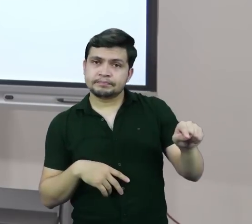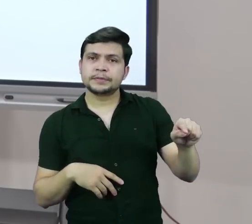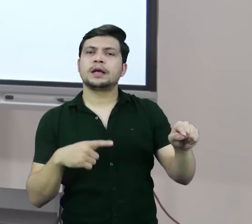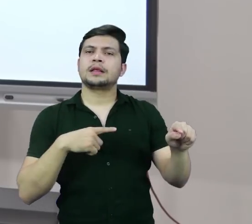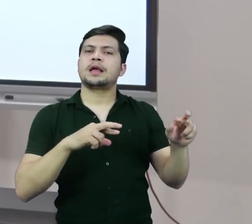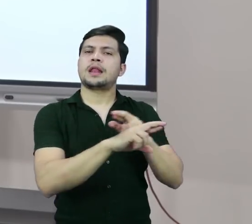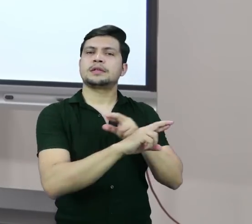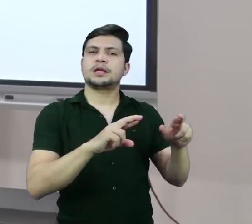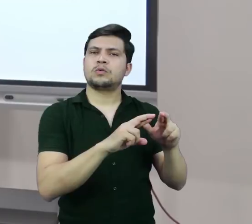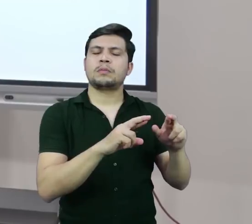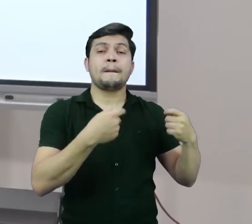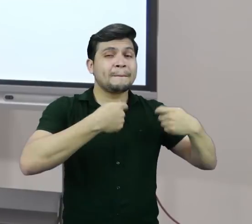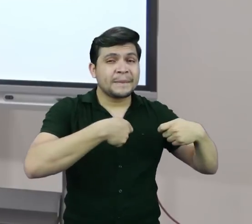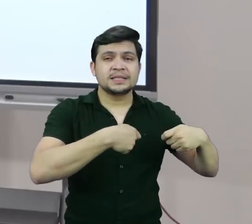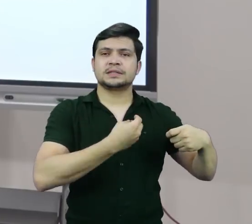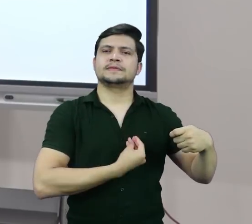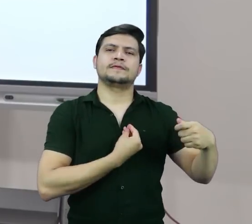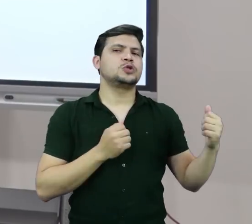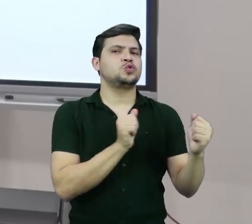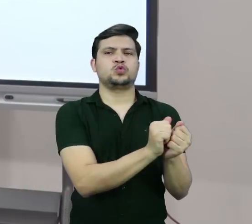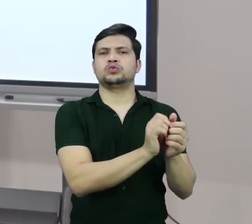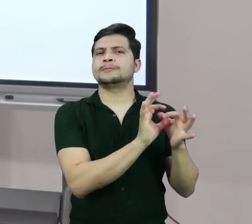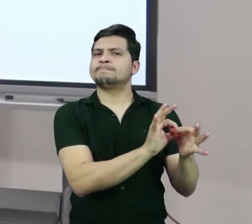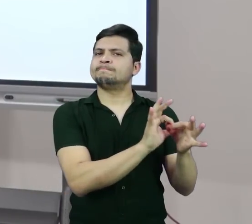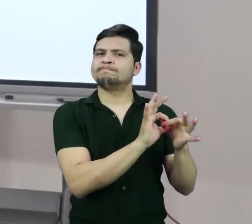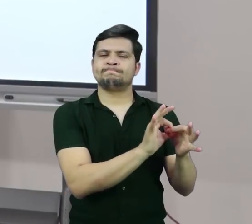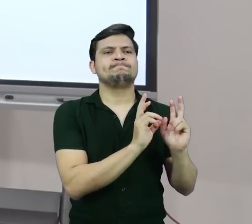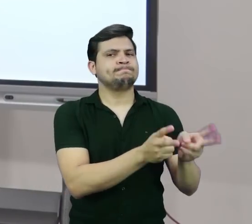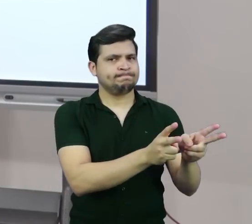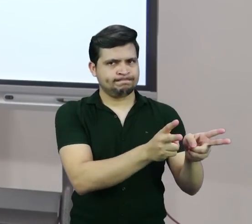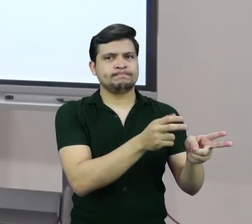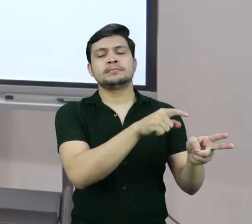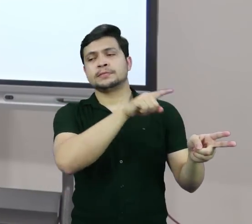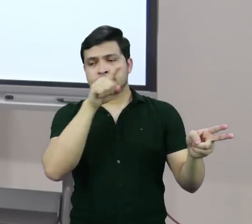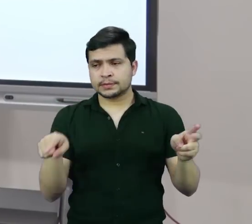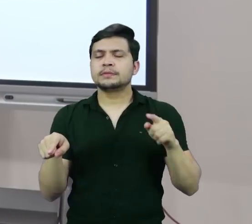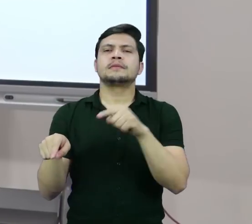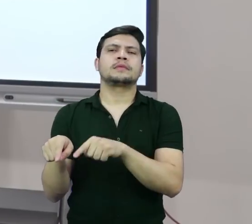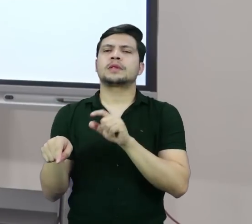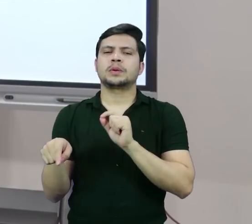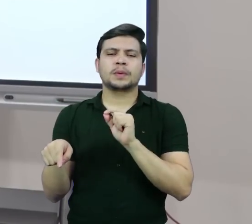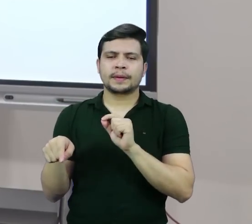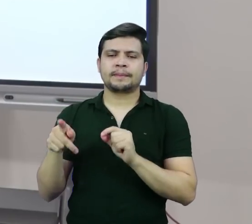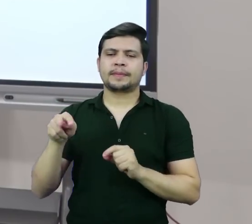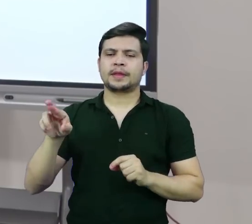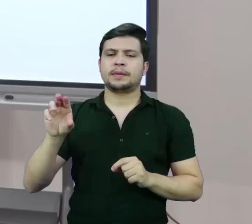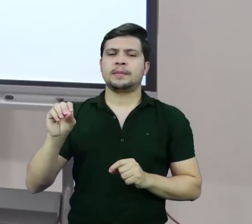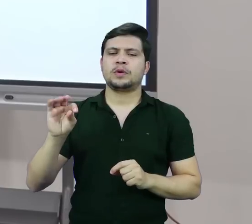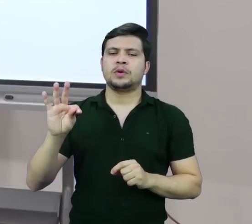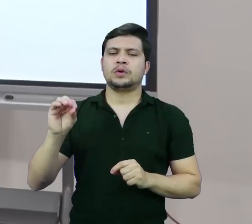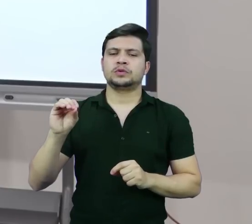não conseguem viver separados, e na protocooperação, né, os indivíduos envolvidos nessa relação conseguem viver sozinhos,